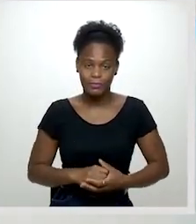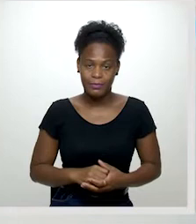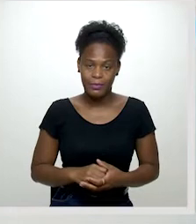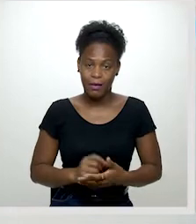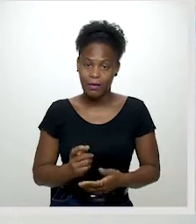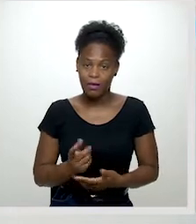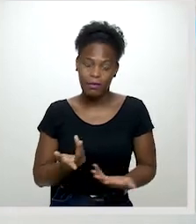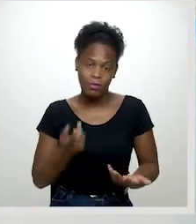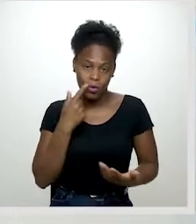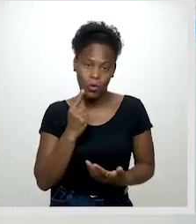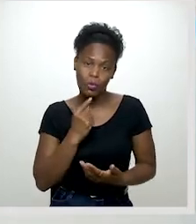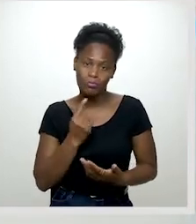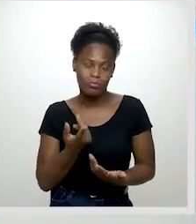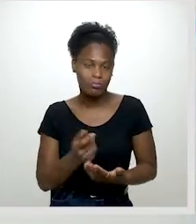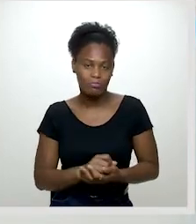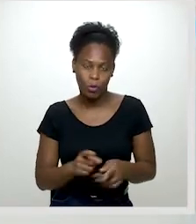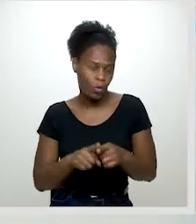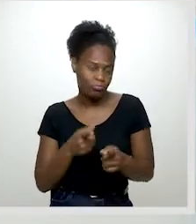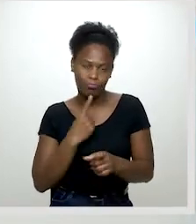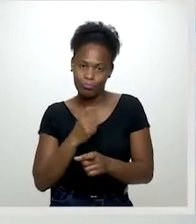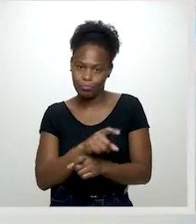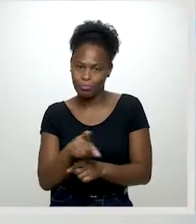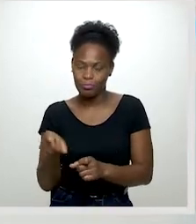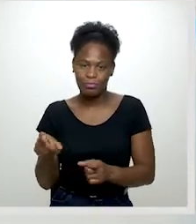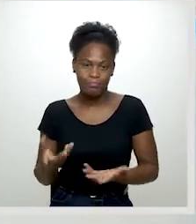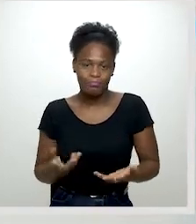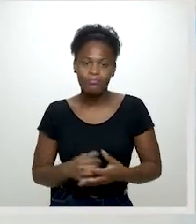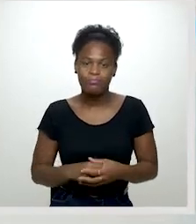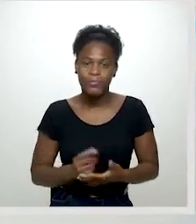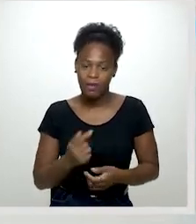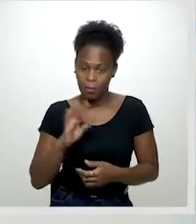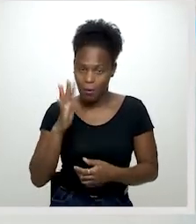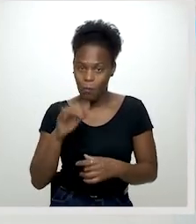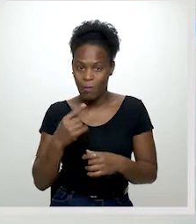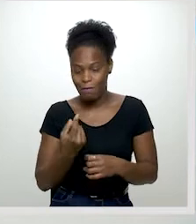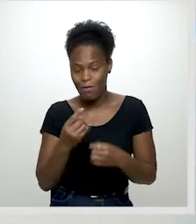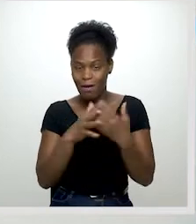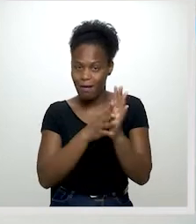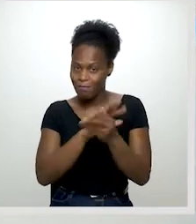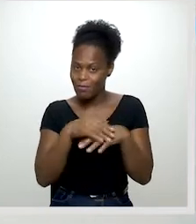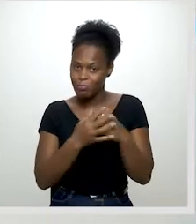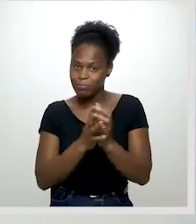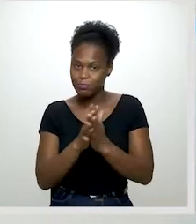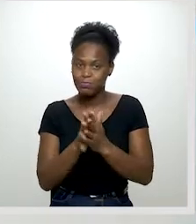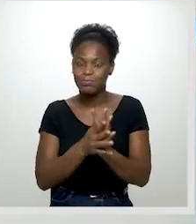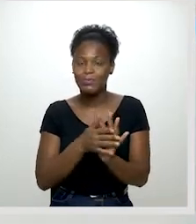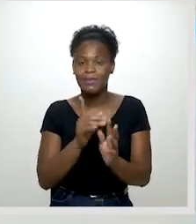SARS-CoV-2, conhecidos por coronavírus. Devemos lavar as mãos,